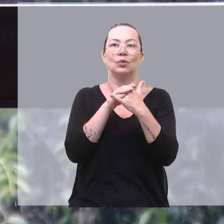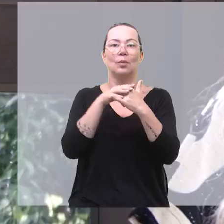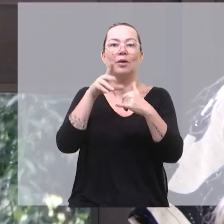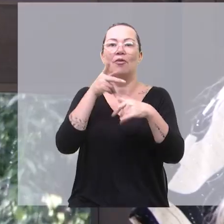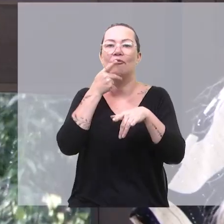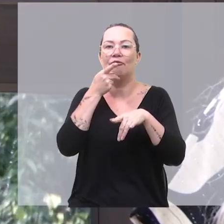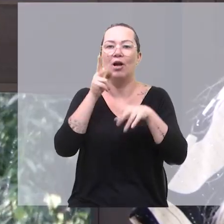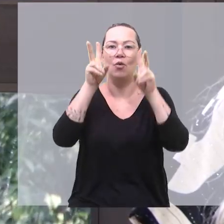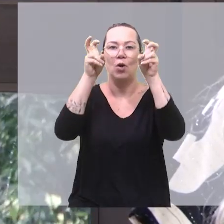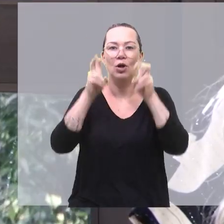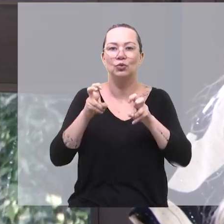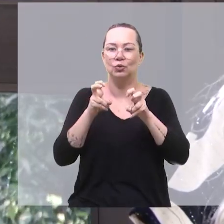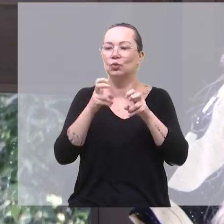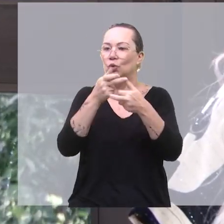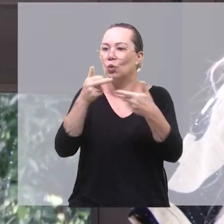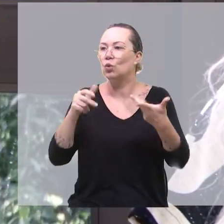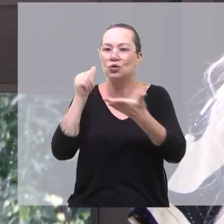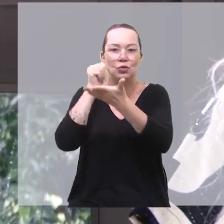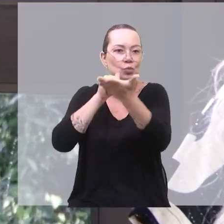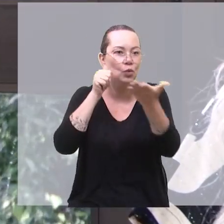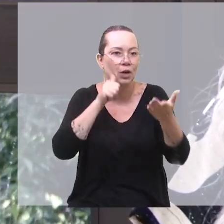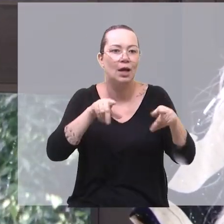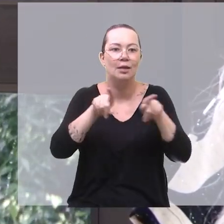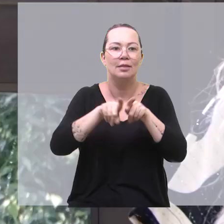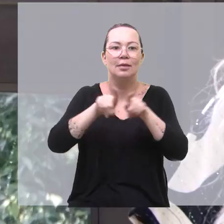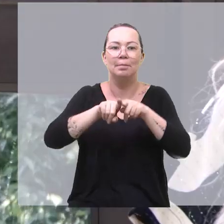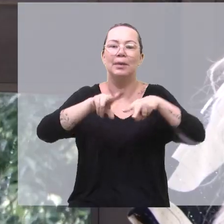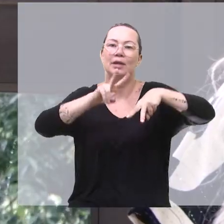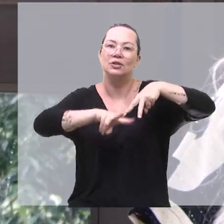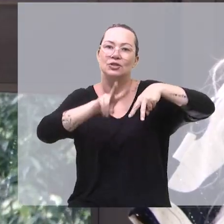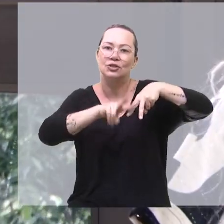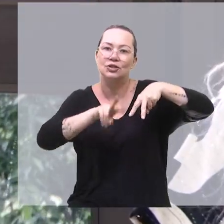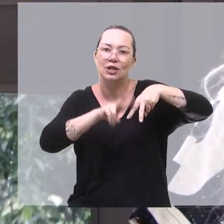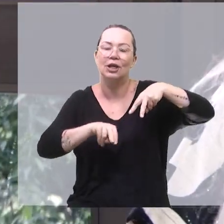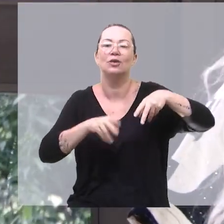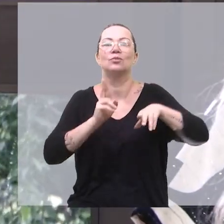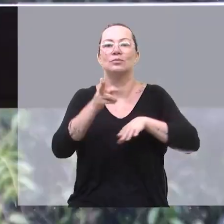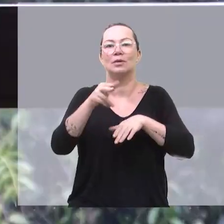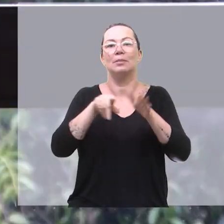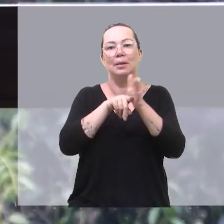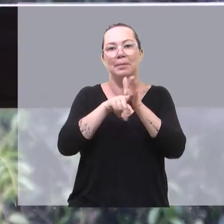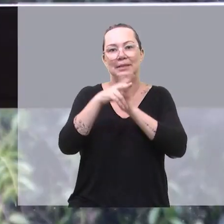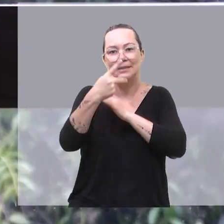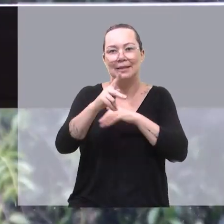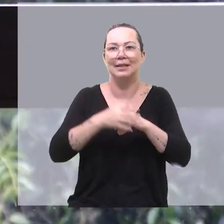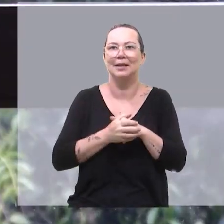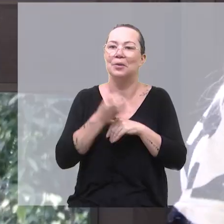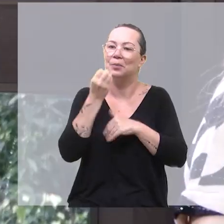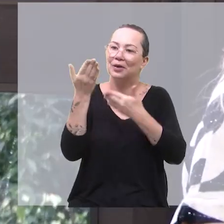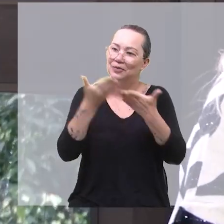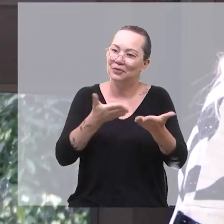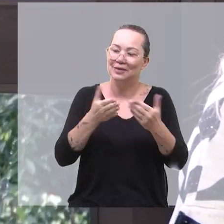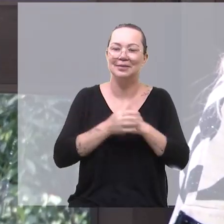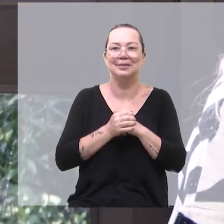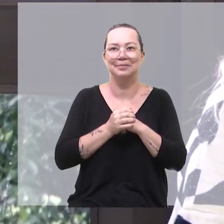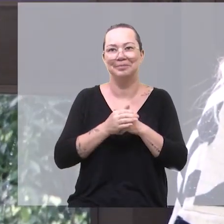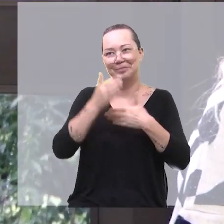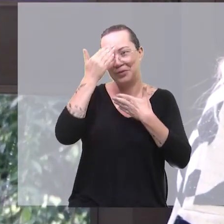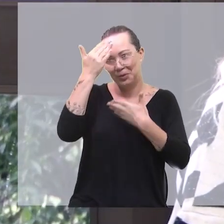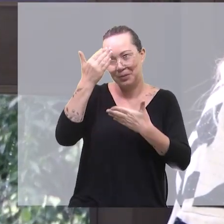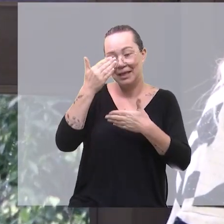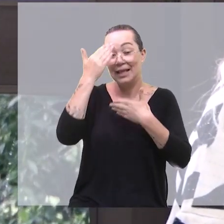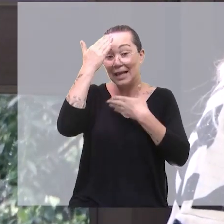universo feminino. Aliás, a questão de gênero também está sempre presente nas pesquisas dela. Bem-vinda, Vialana. Muito